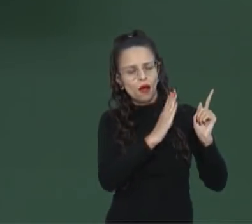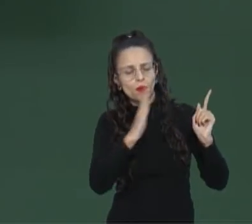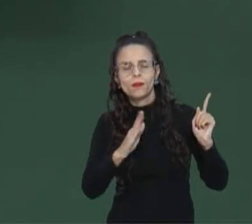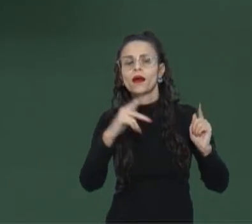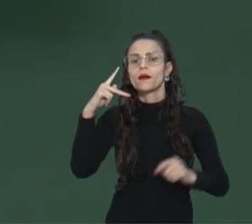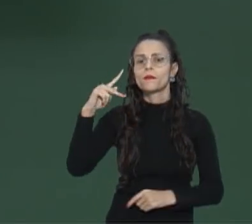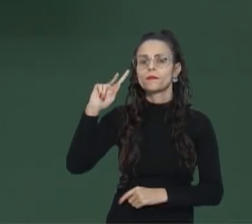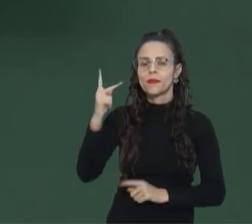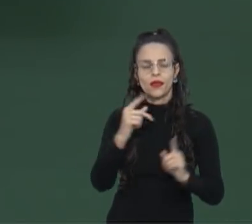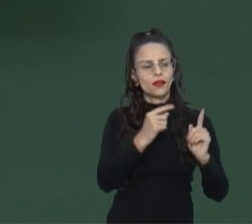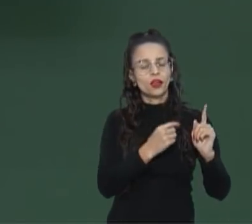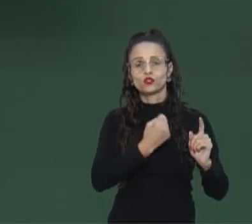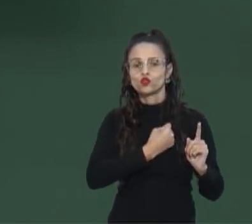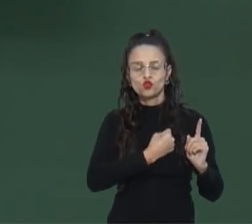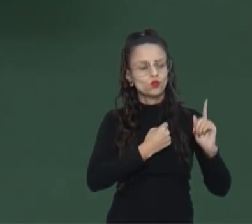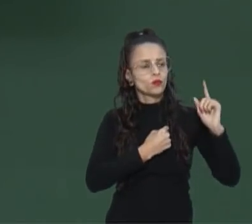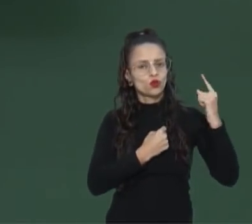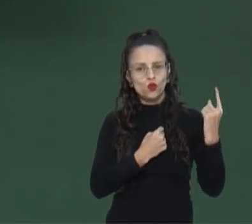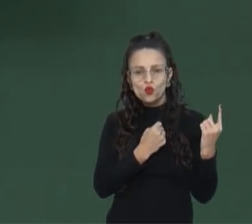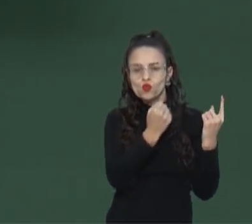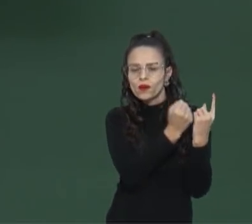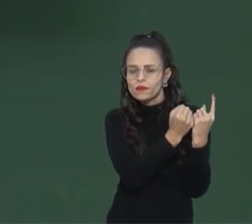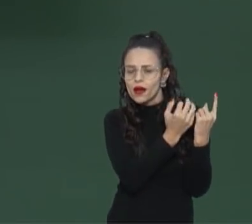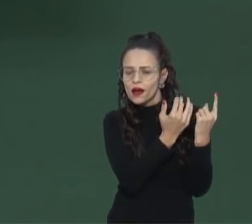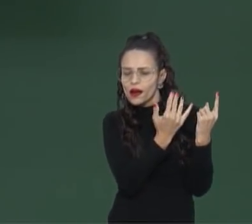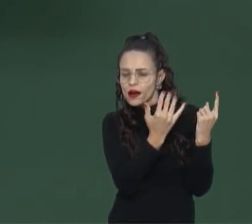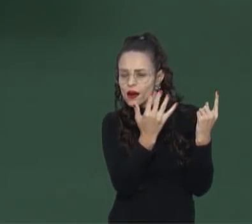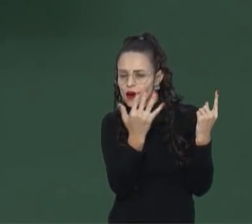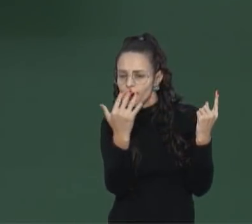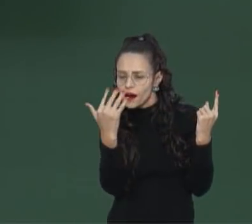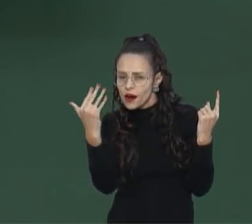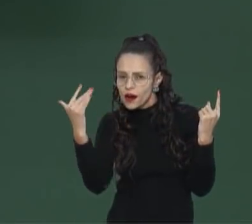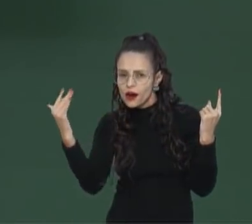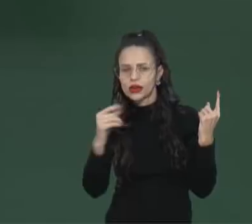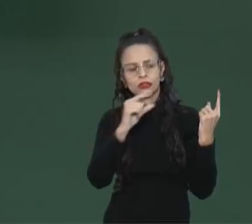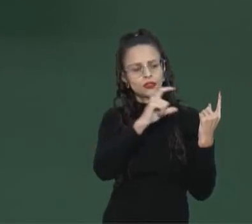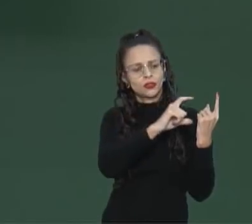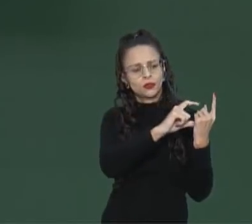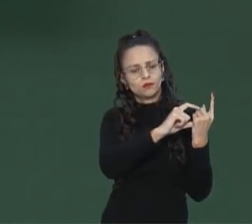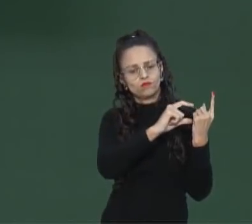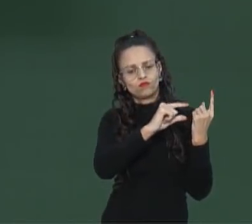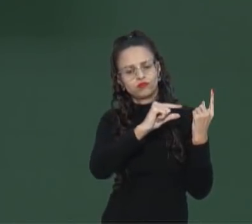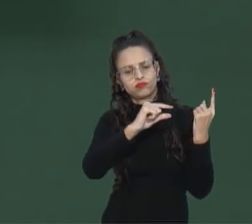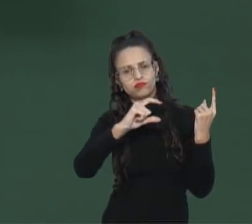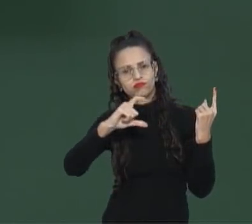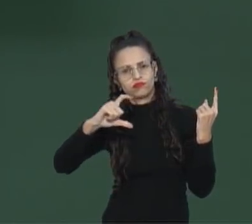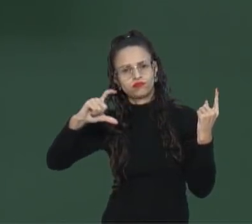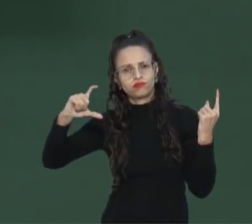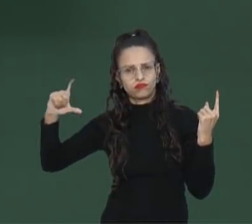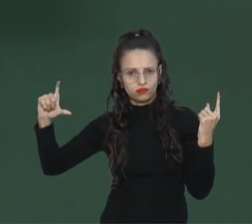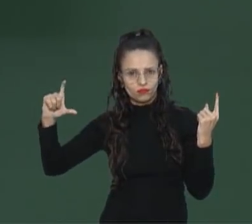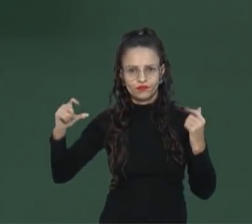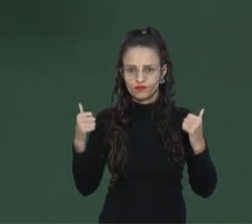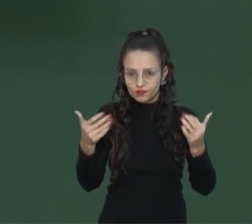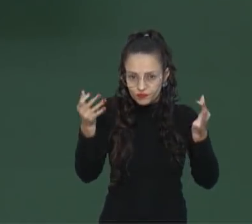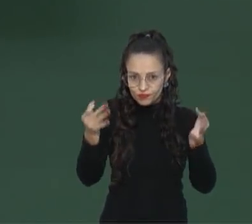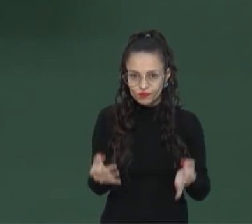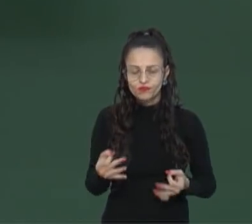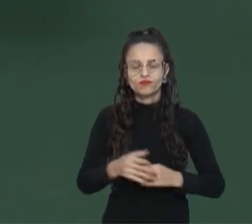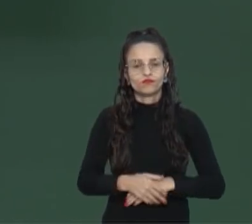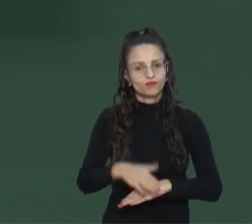pH de número mais baixo, quem está mais perto do 1, para quem vai ter o pH mais perto do 14.